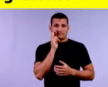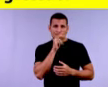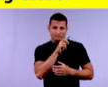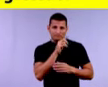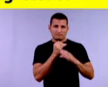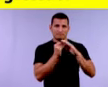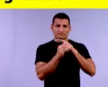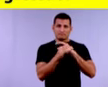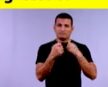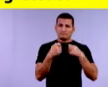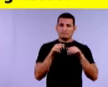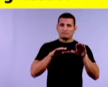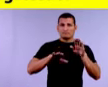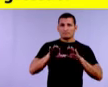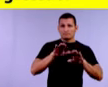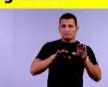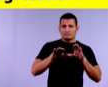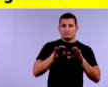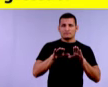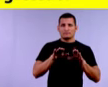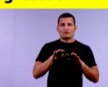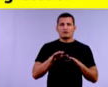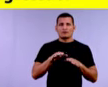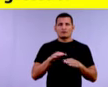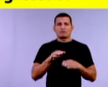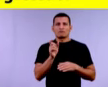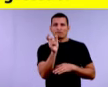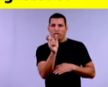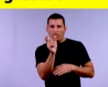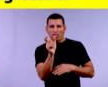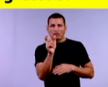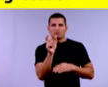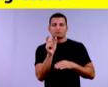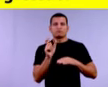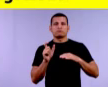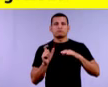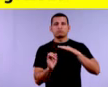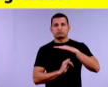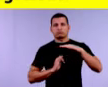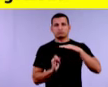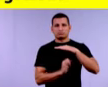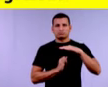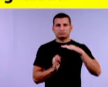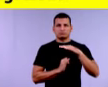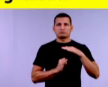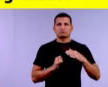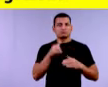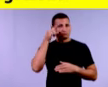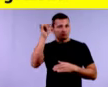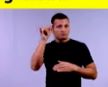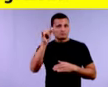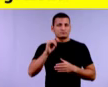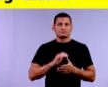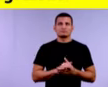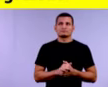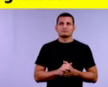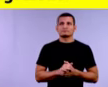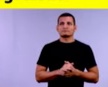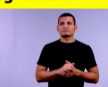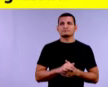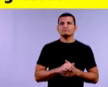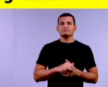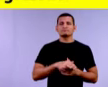nós temos que ter cuidado, que gírias e palavrões devem ser descartadas. Vamos lá, professora Tayane? É nóis. Olá, Carlão. Sabe